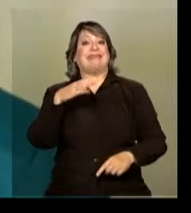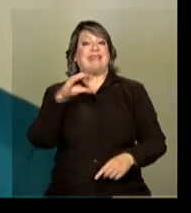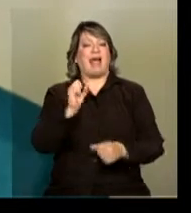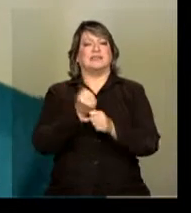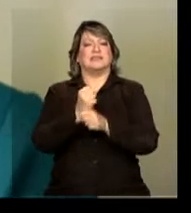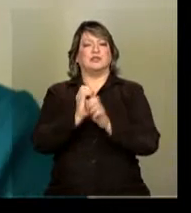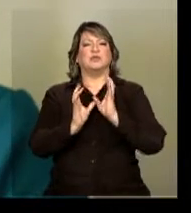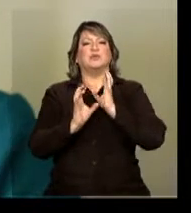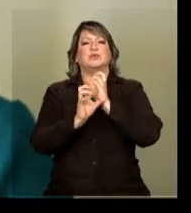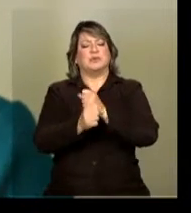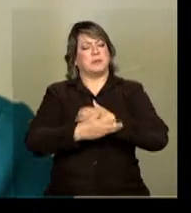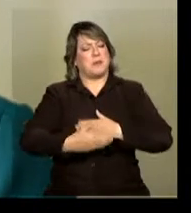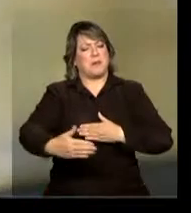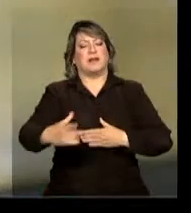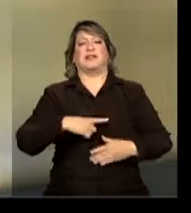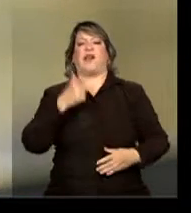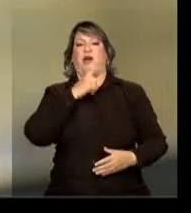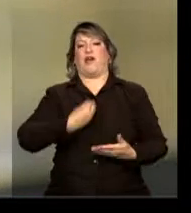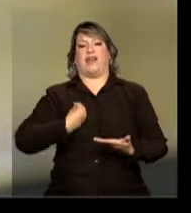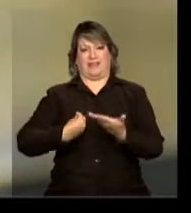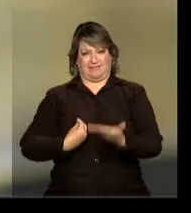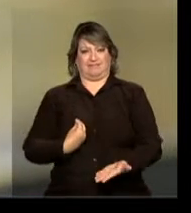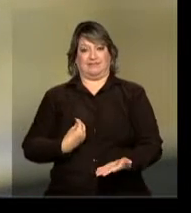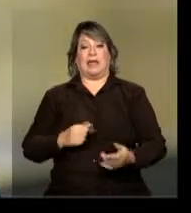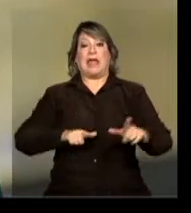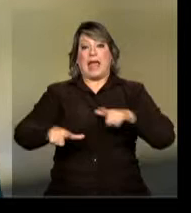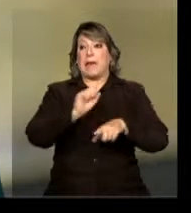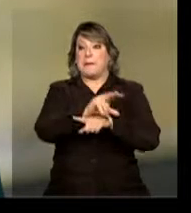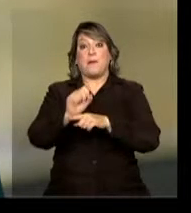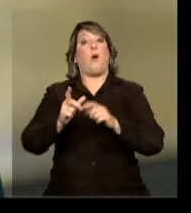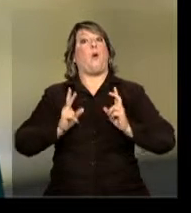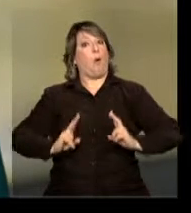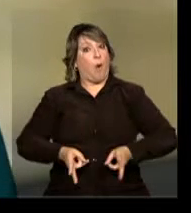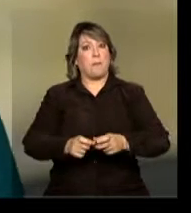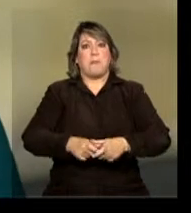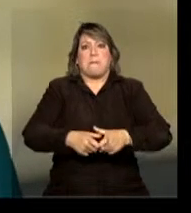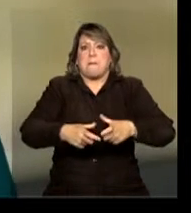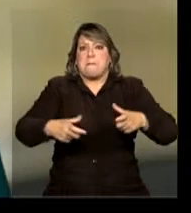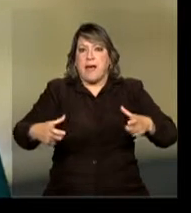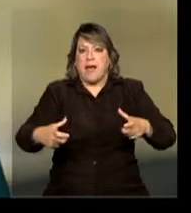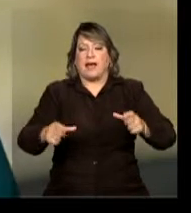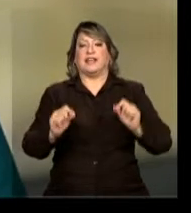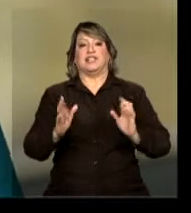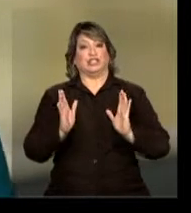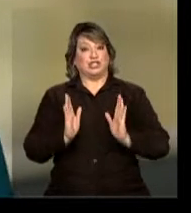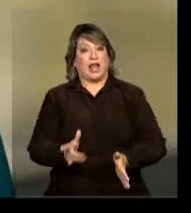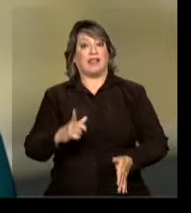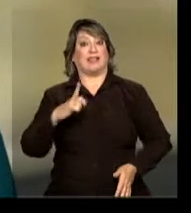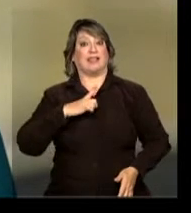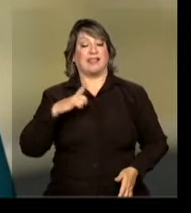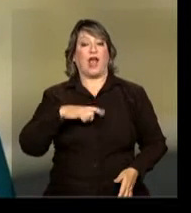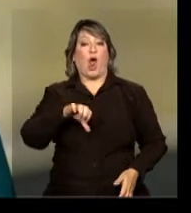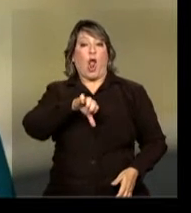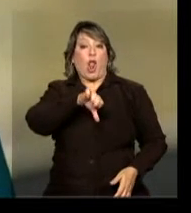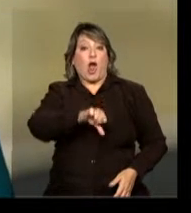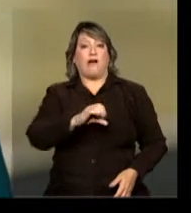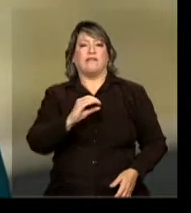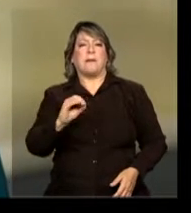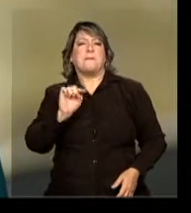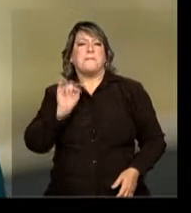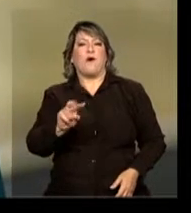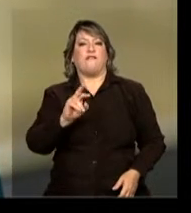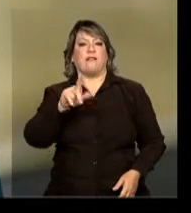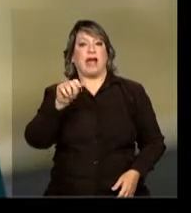em que isso corre o emprego continua crescendo já geramos 900 mil